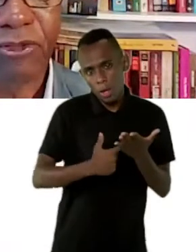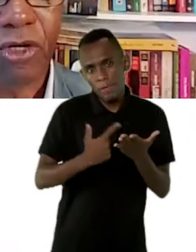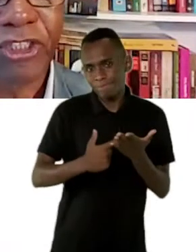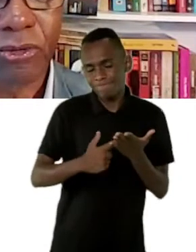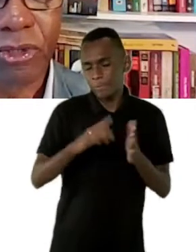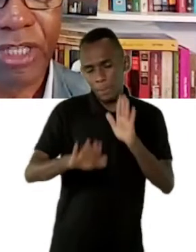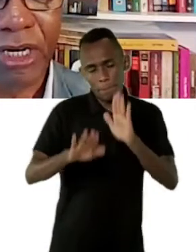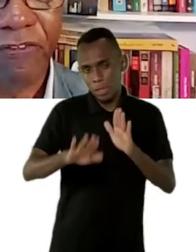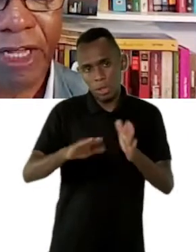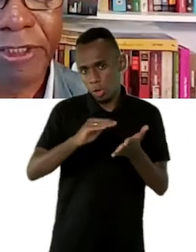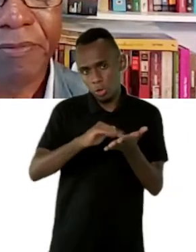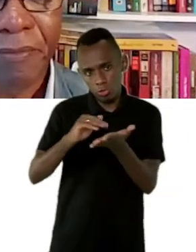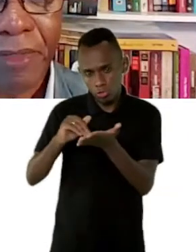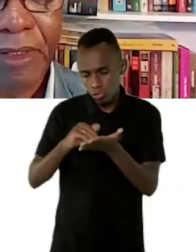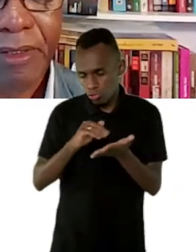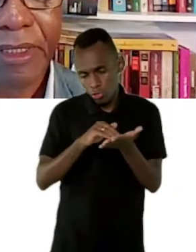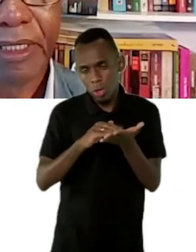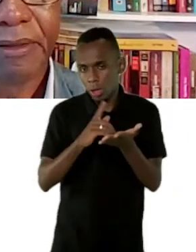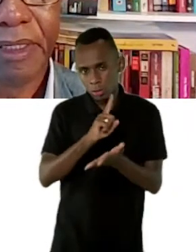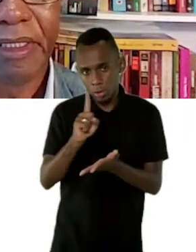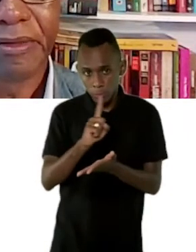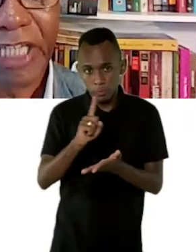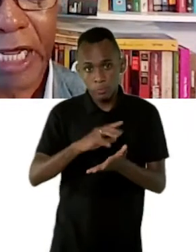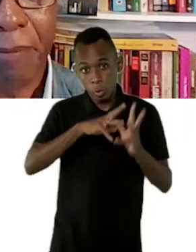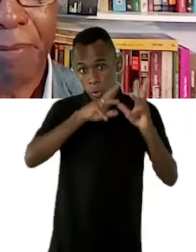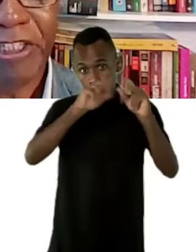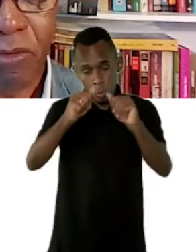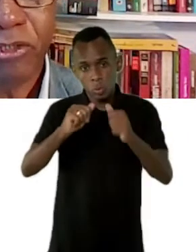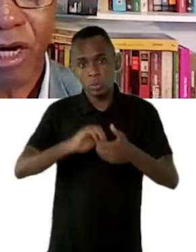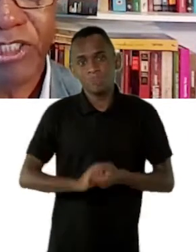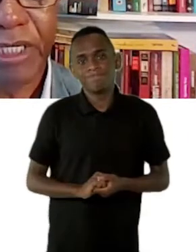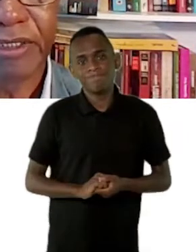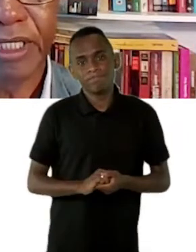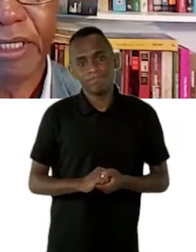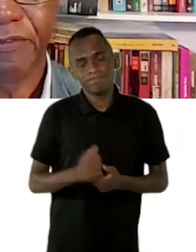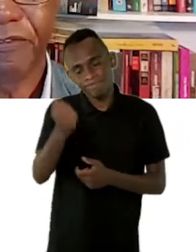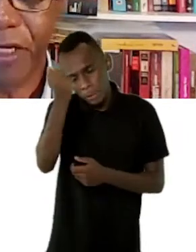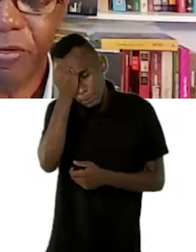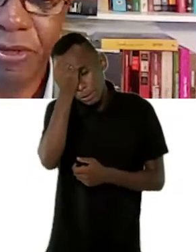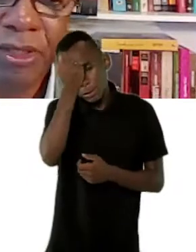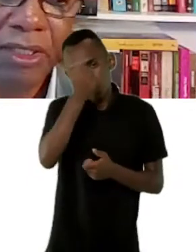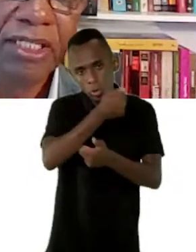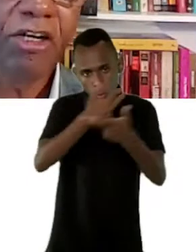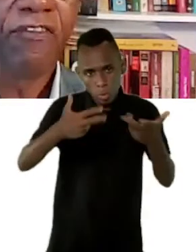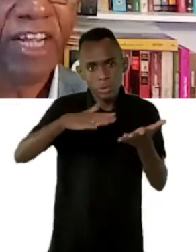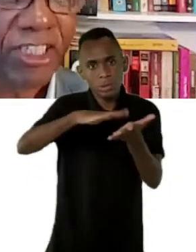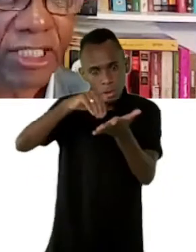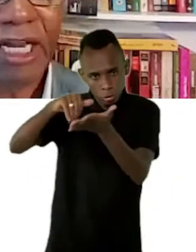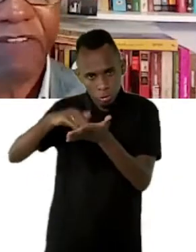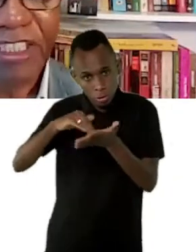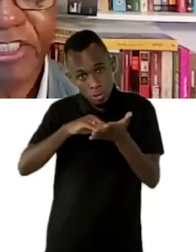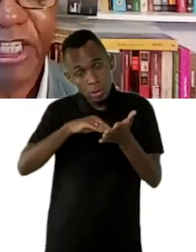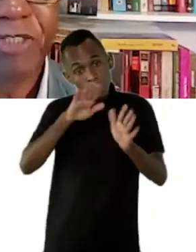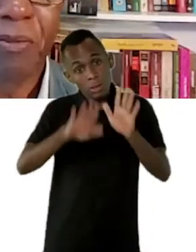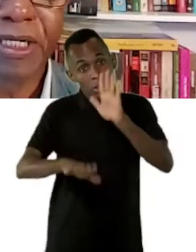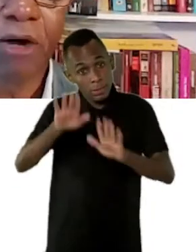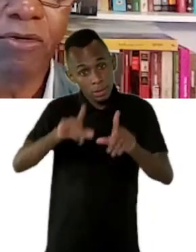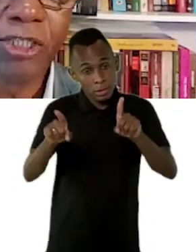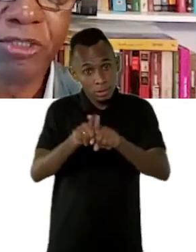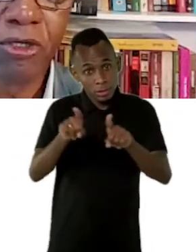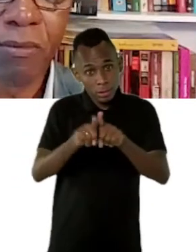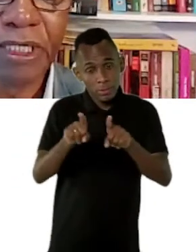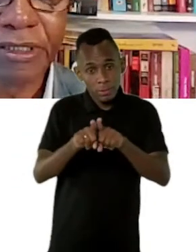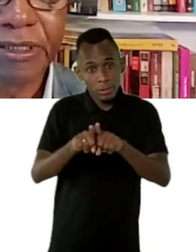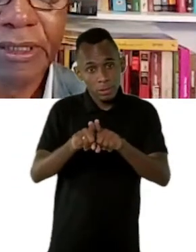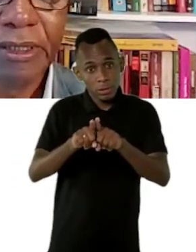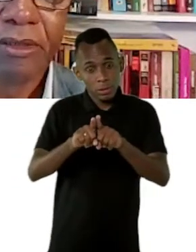não faria esses cortes todos que ele fez, né? Ele se arrepende de alguns cortes que ele tinha feito e talvez até levasse adiante publicar